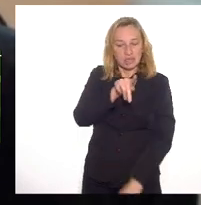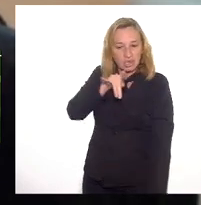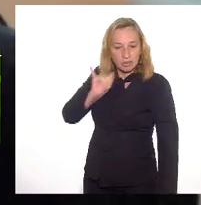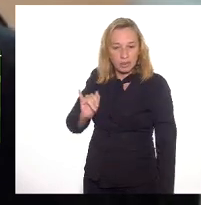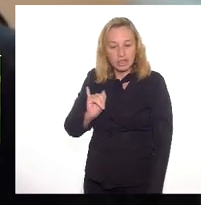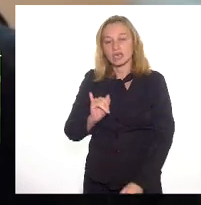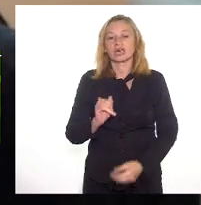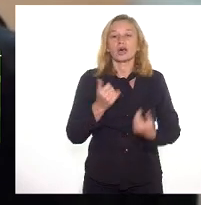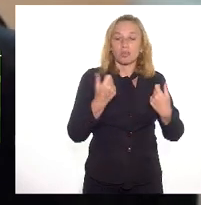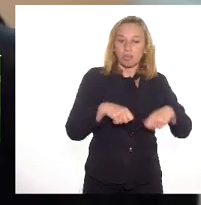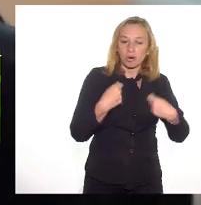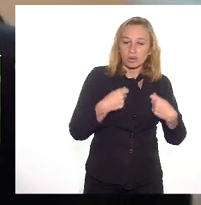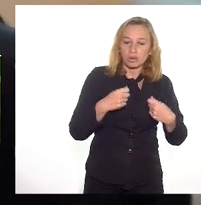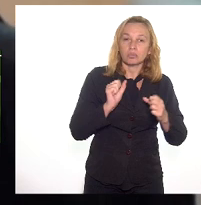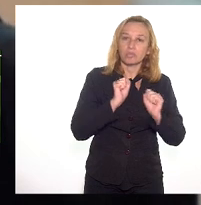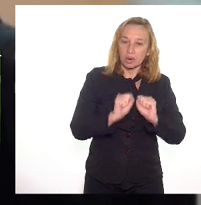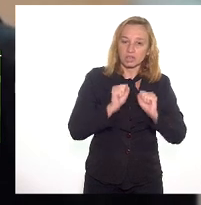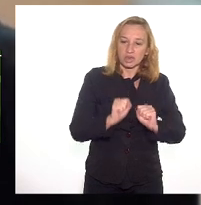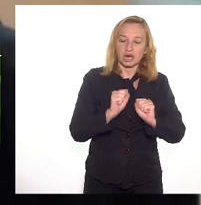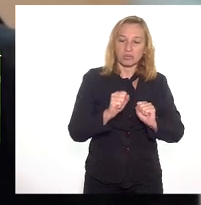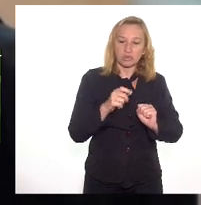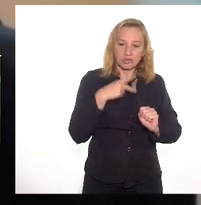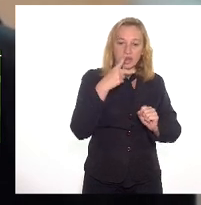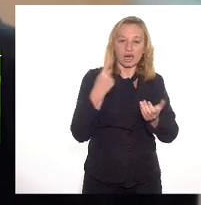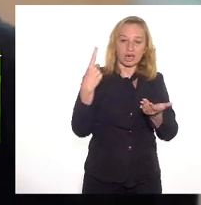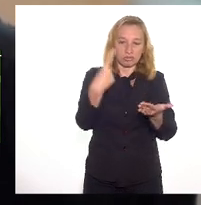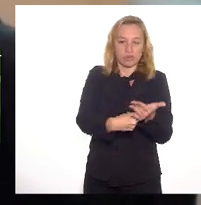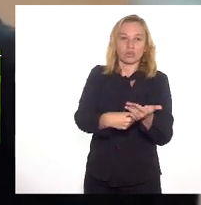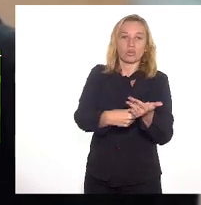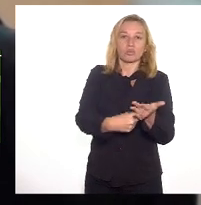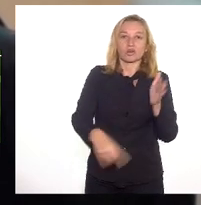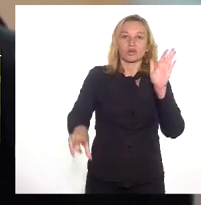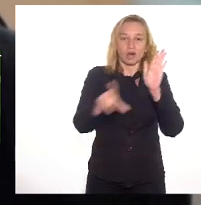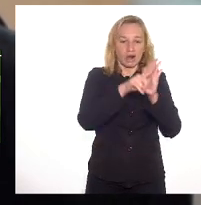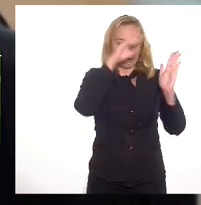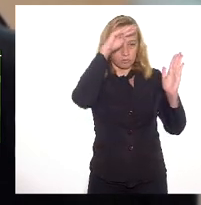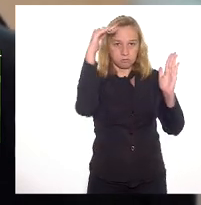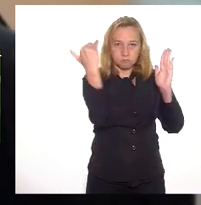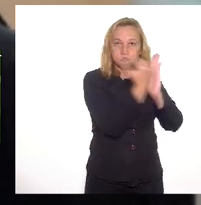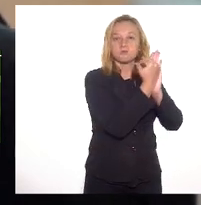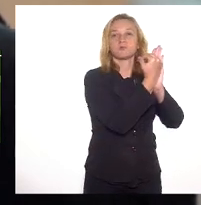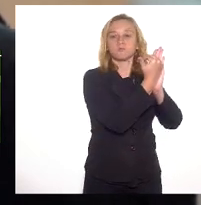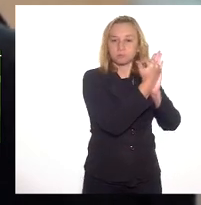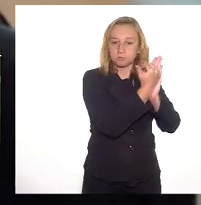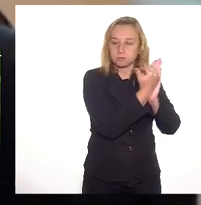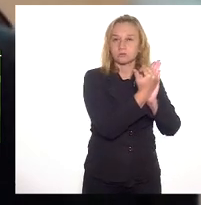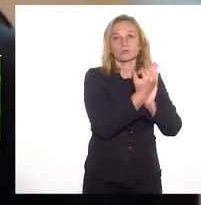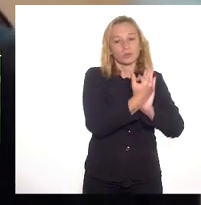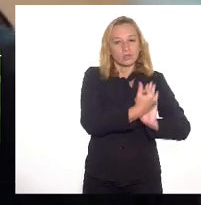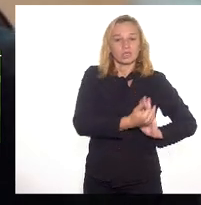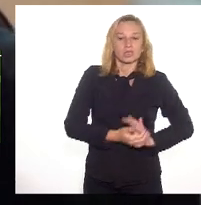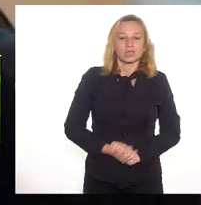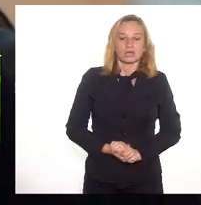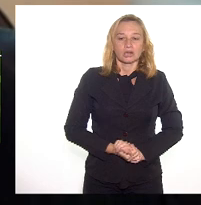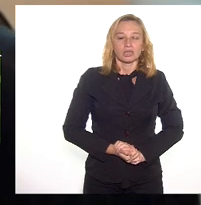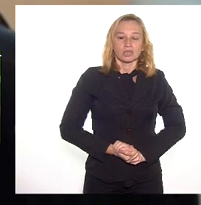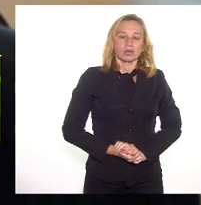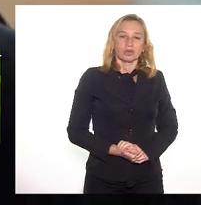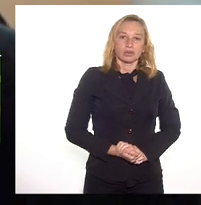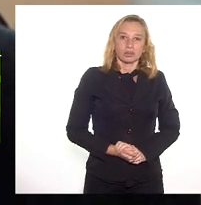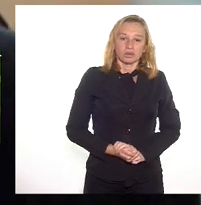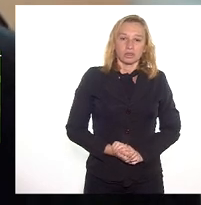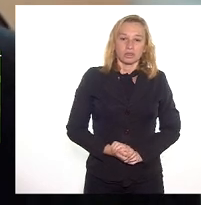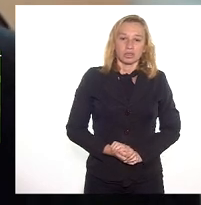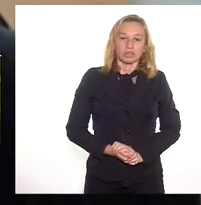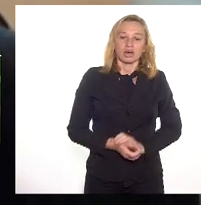Nós podemos assegurar ao senhor que estamos cumprindo a legislação à risca, guardando, inclusive, a total aderência